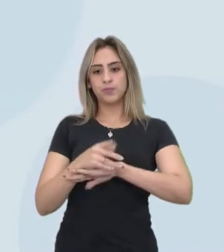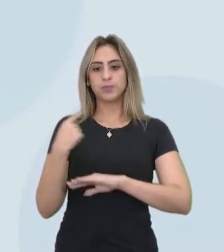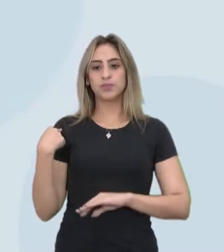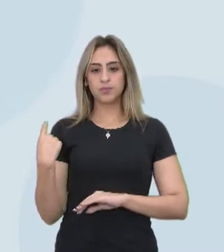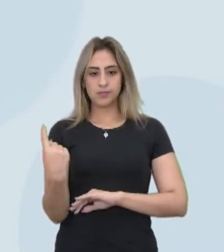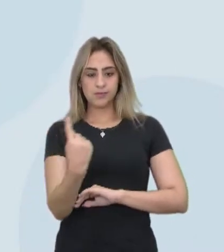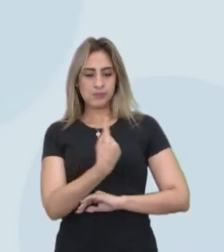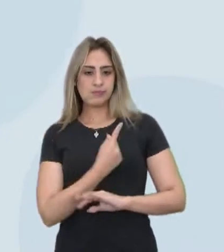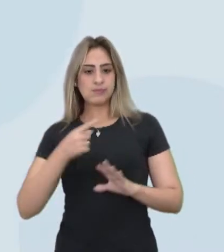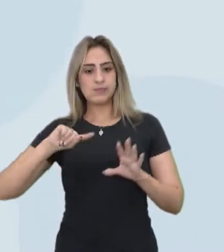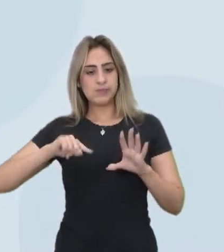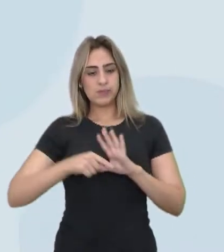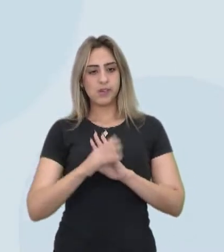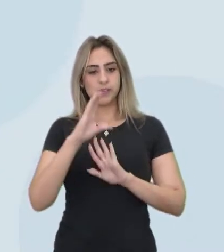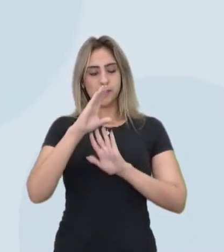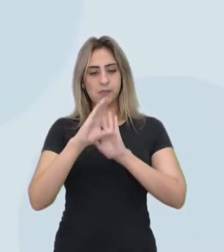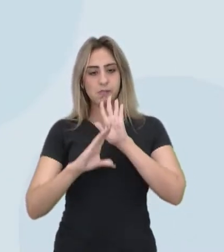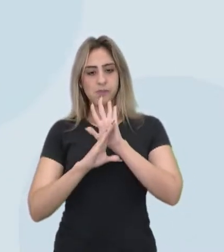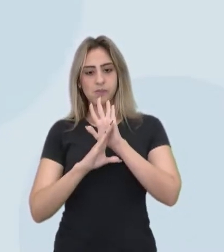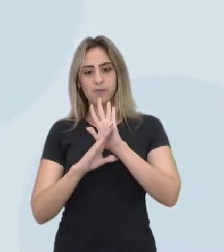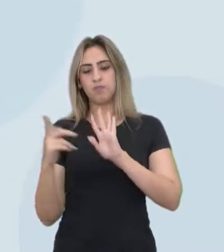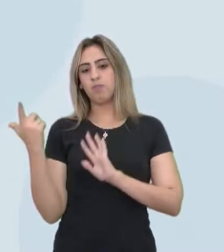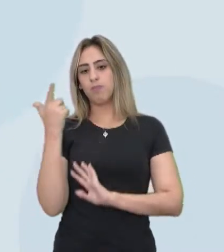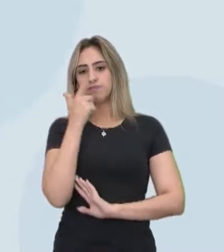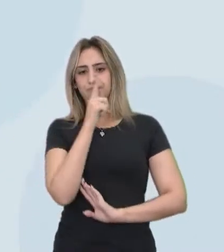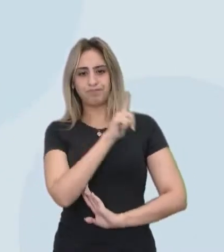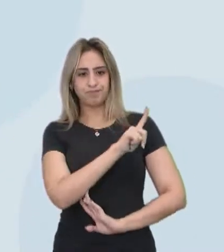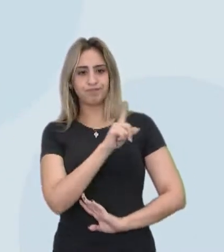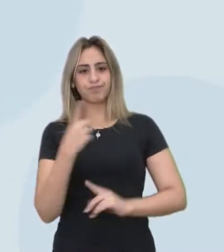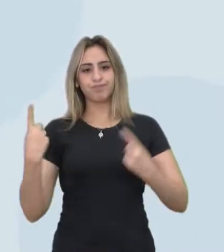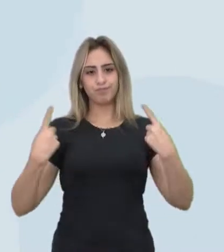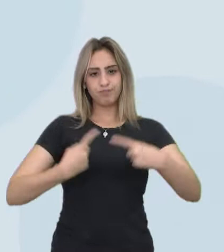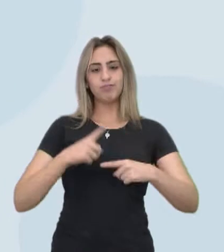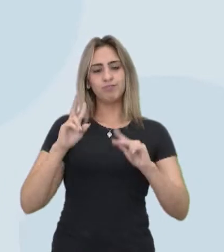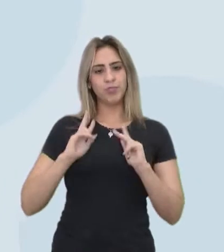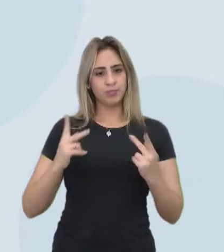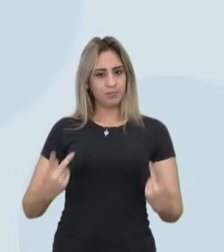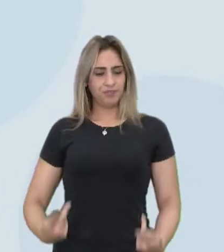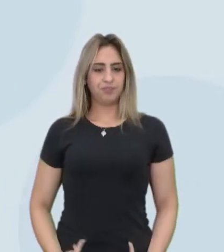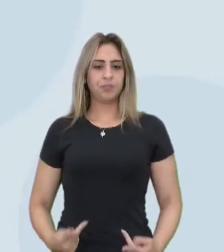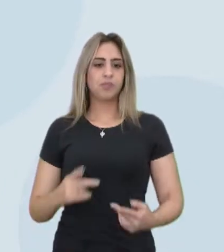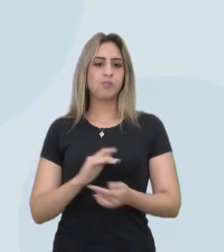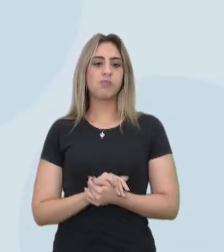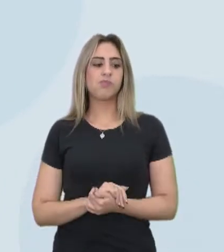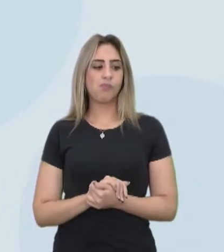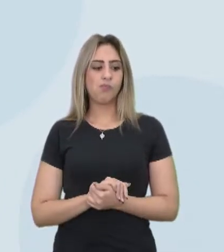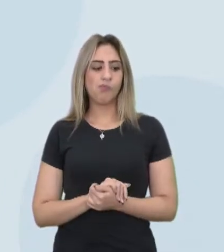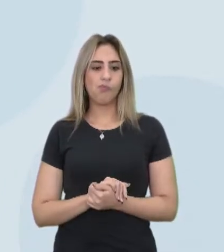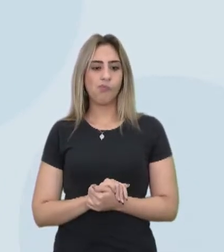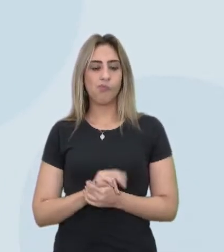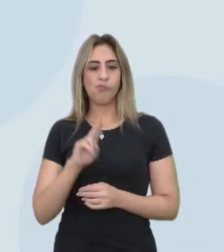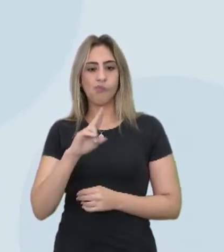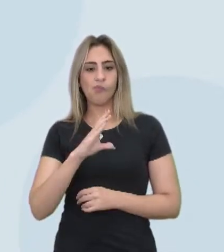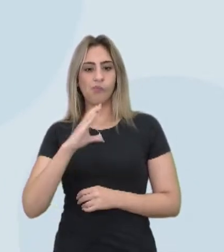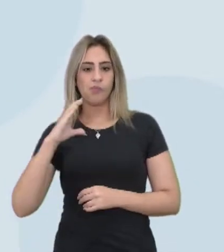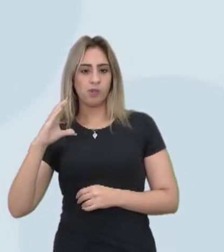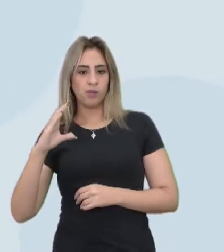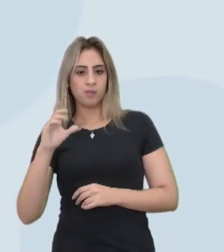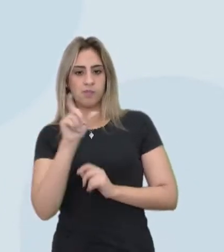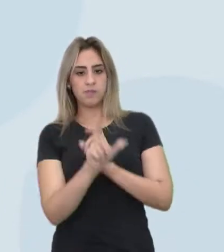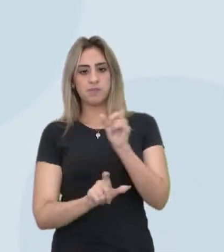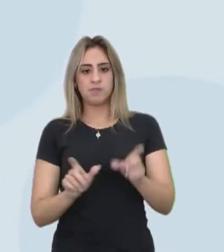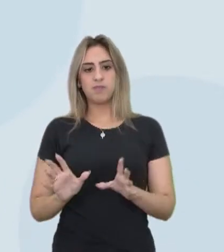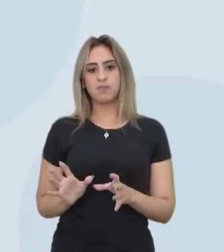nosso aprofundamento Superar Desafios de Humanas. A unidade curricular é Pessoal